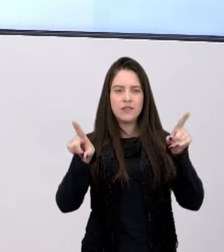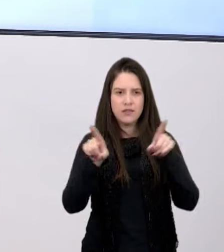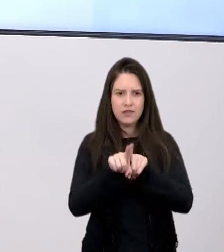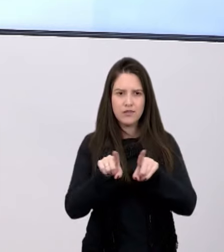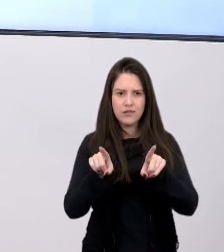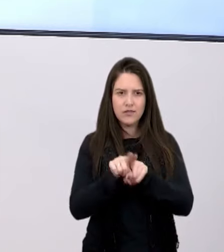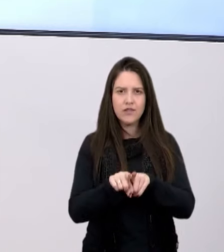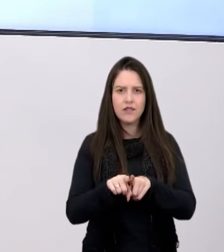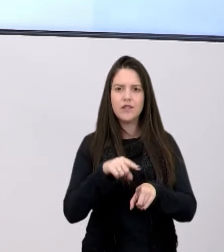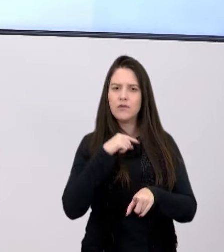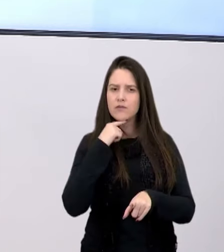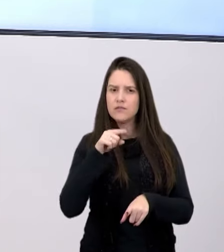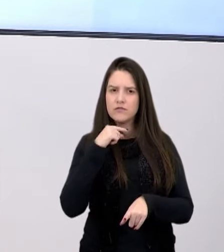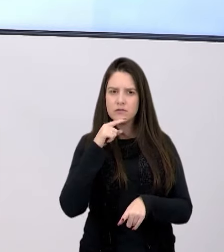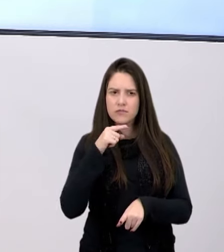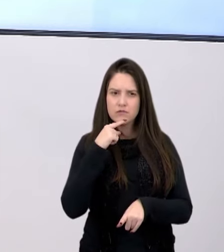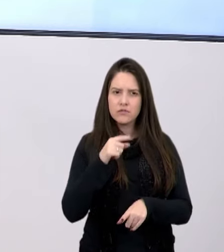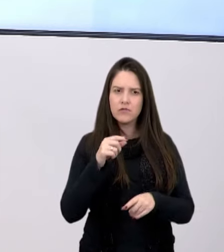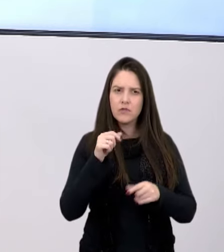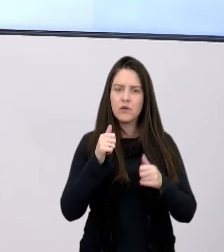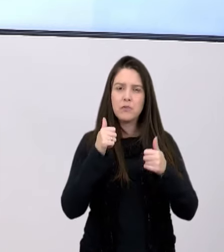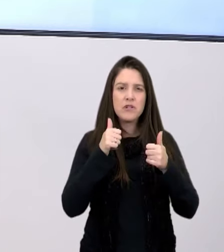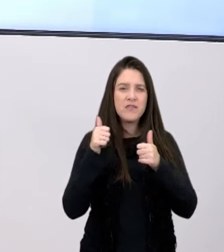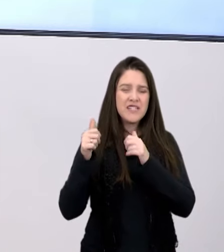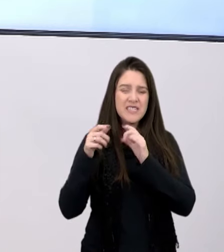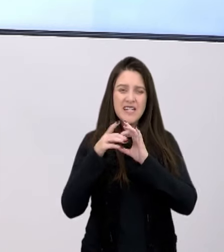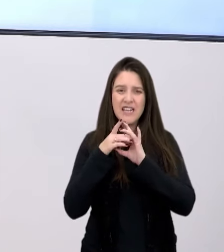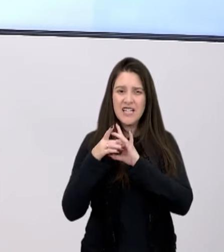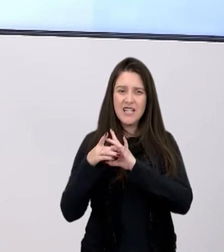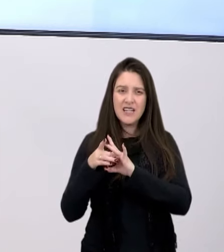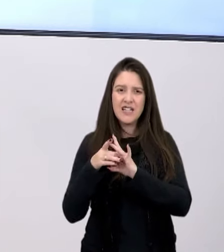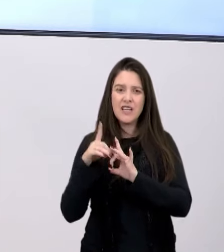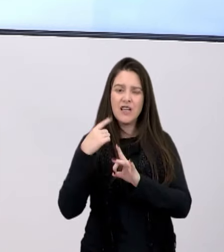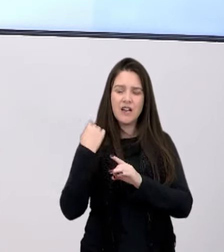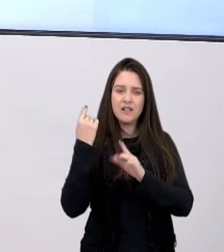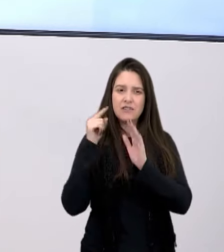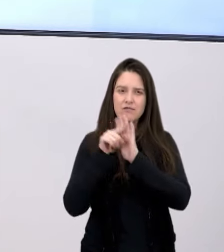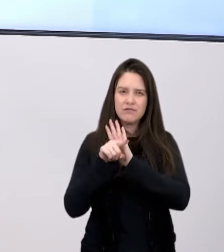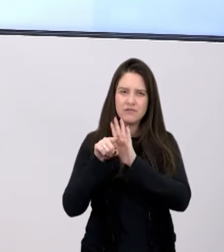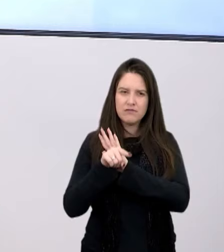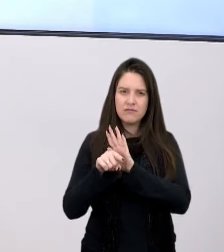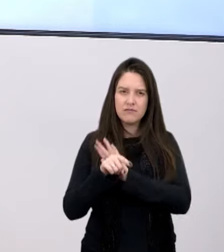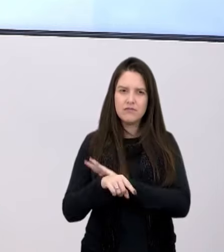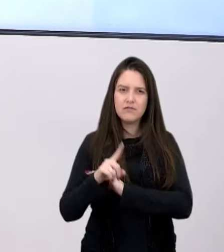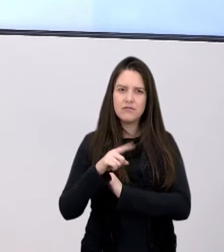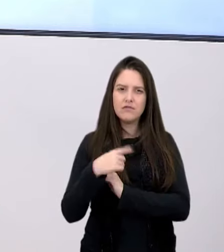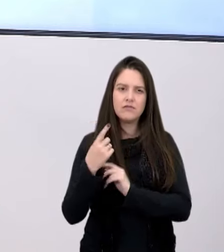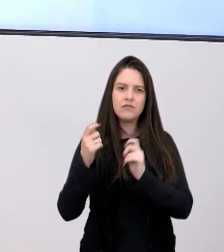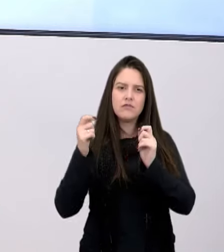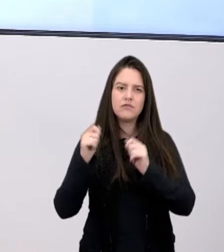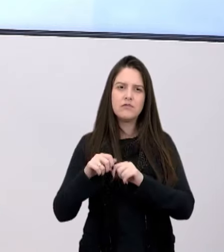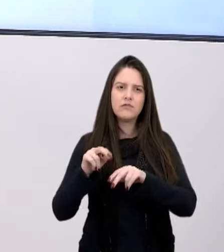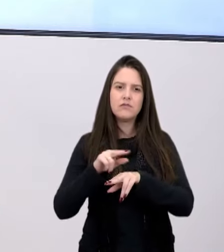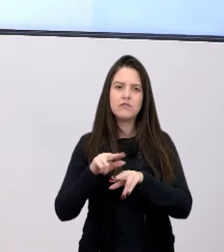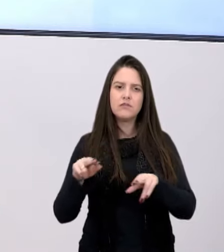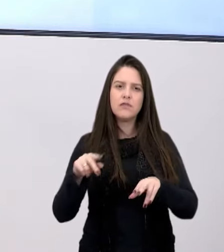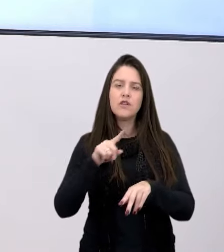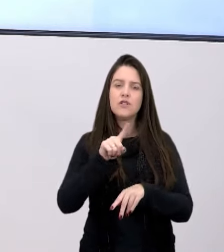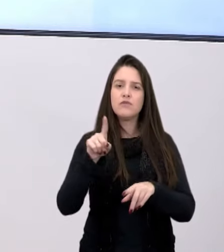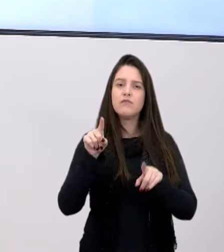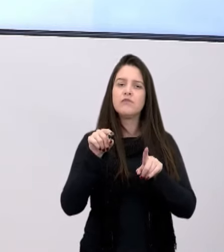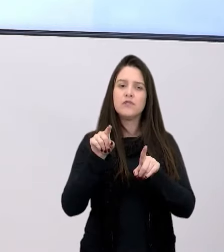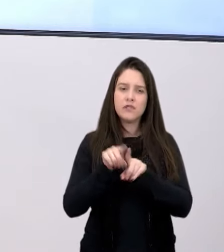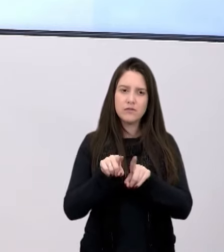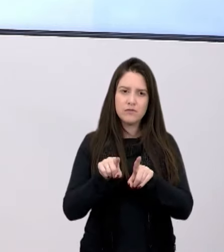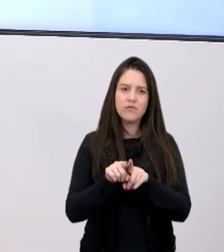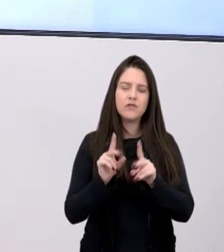vão estar, né, muitas vezes ligadas a essas questões aí do aumento da glicose no sangue e, consequentemente,